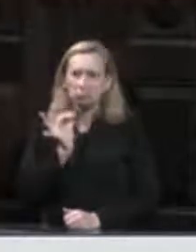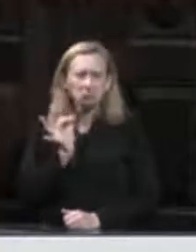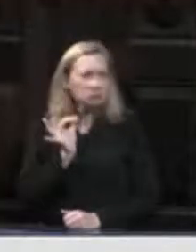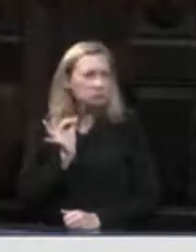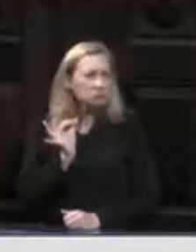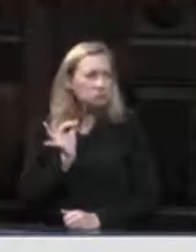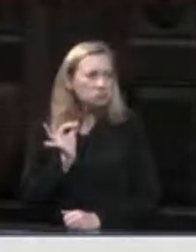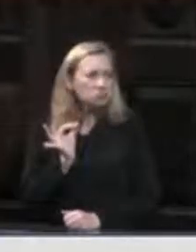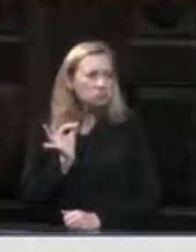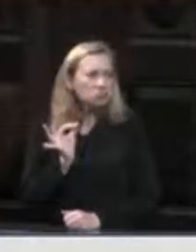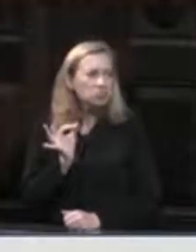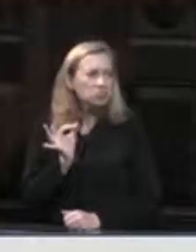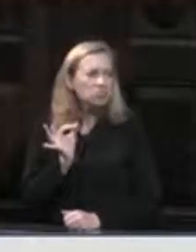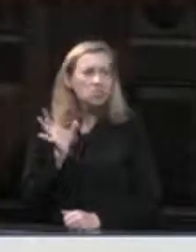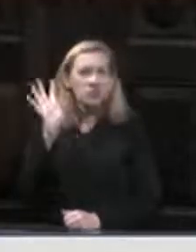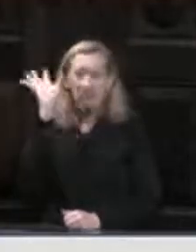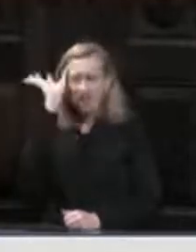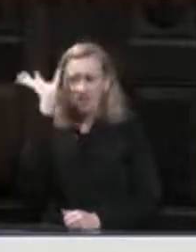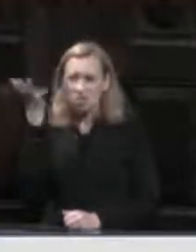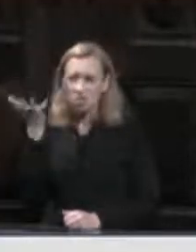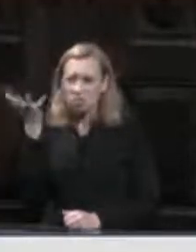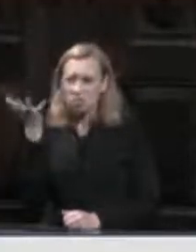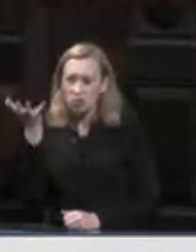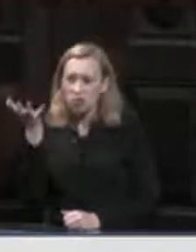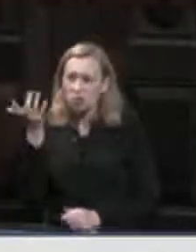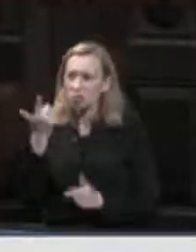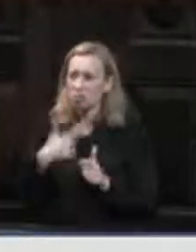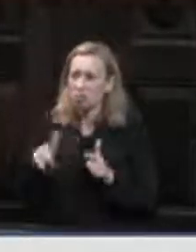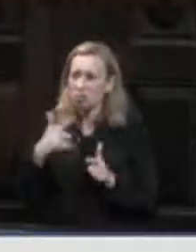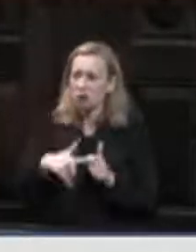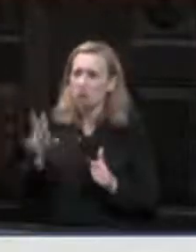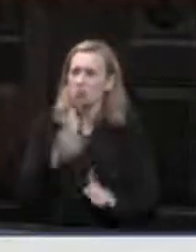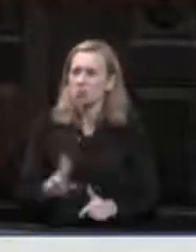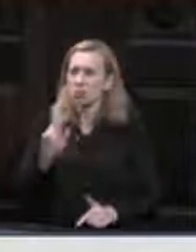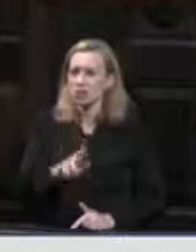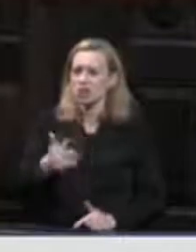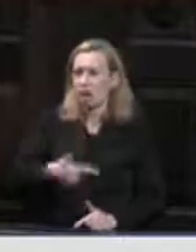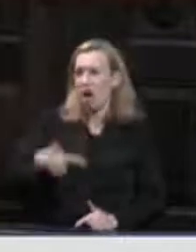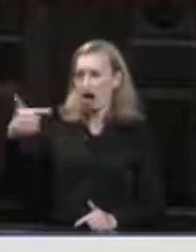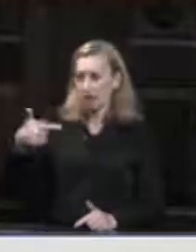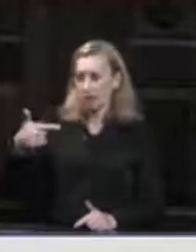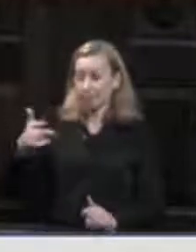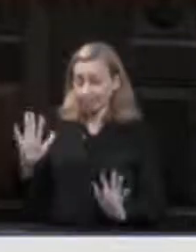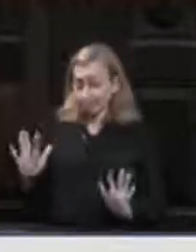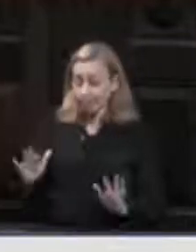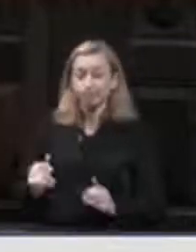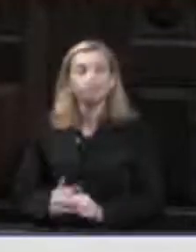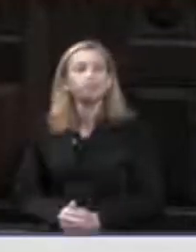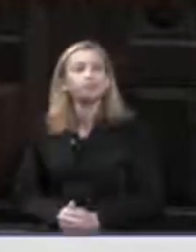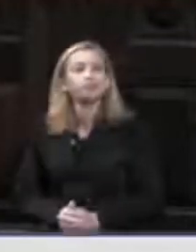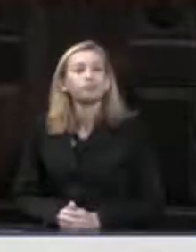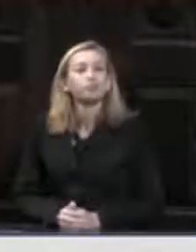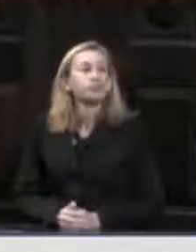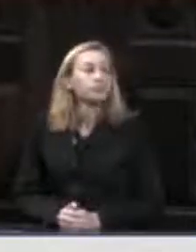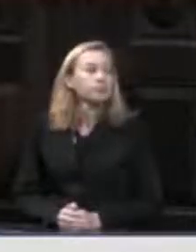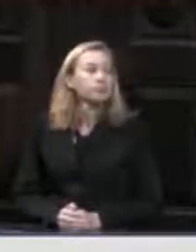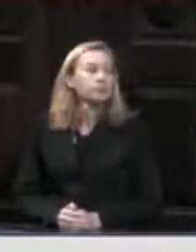Não entendo que a solução esteja na violência pela violência.